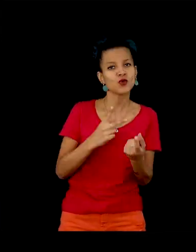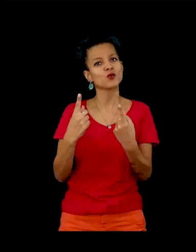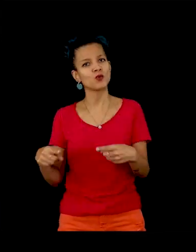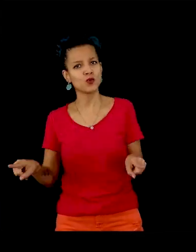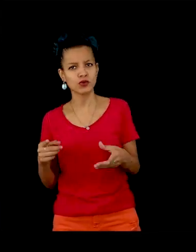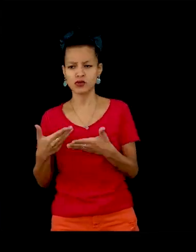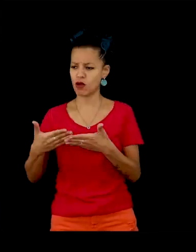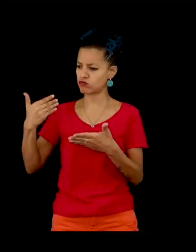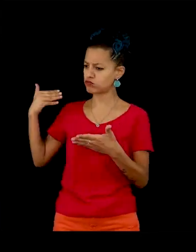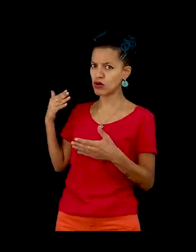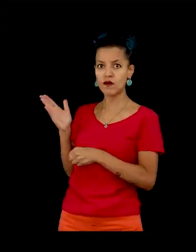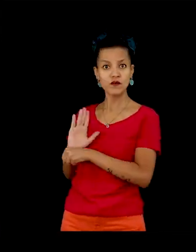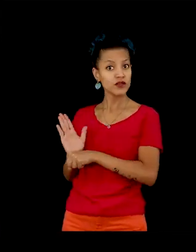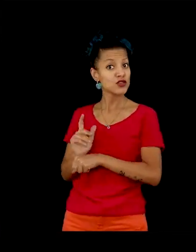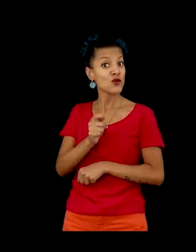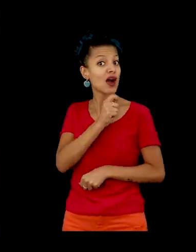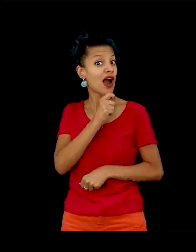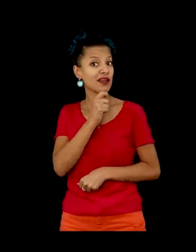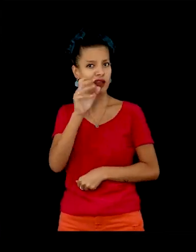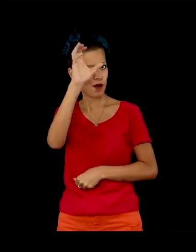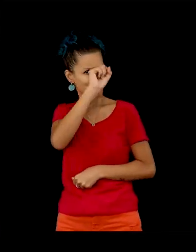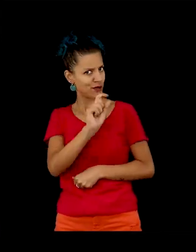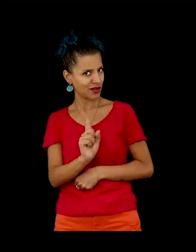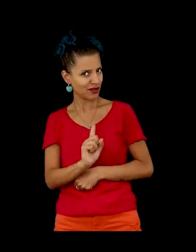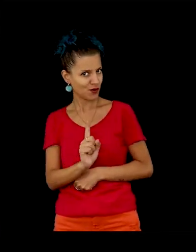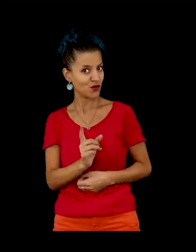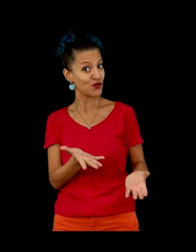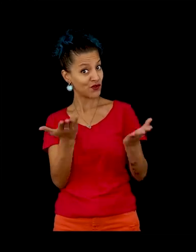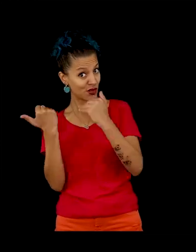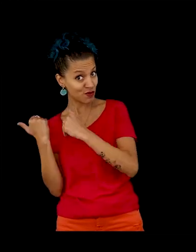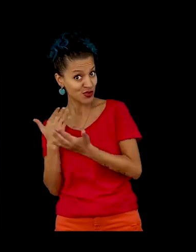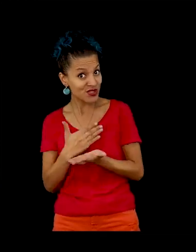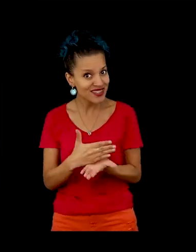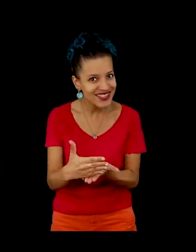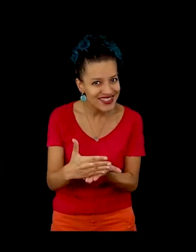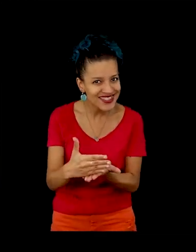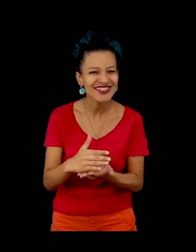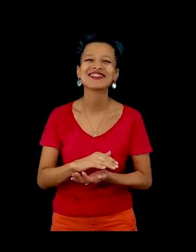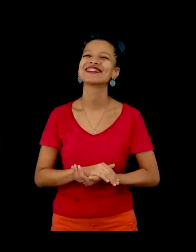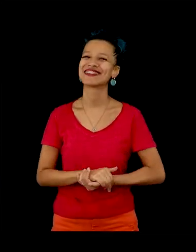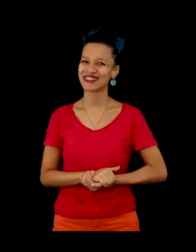episódios anteriores. Vamos começar?